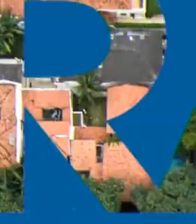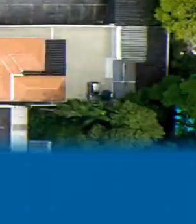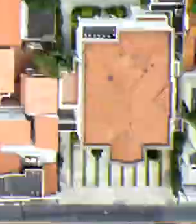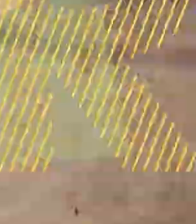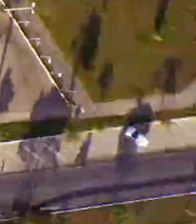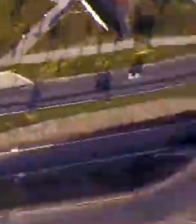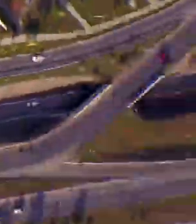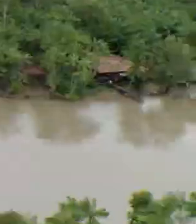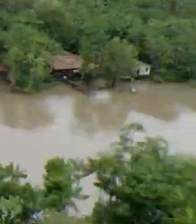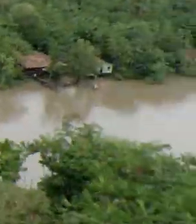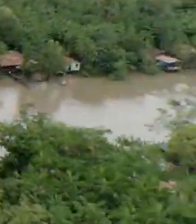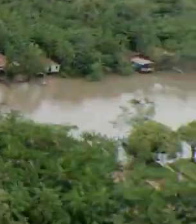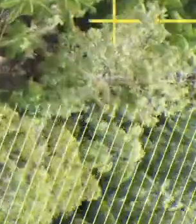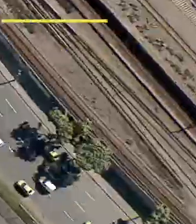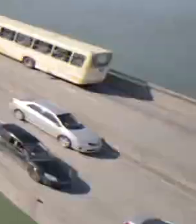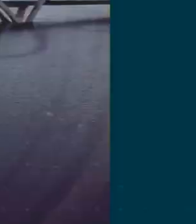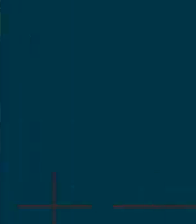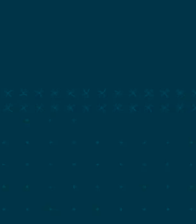Tchau.